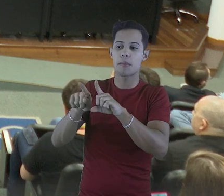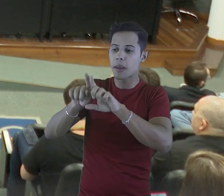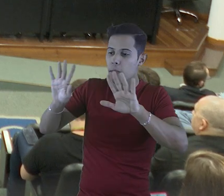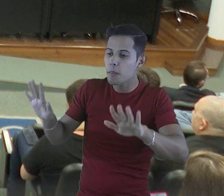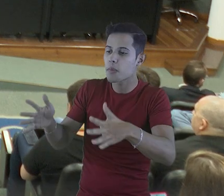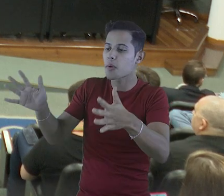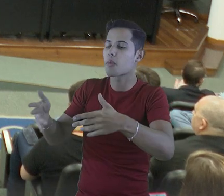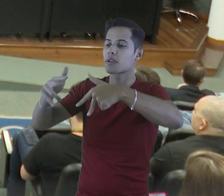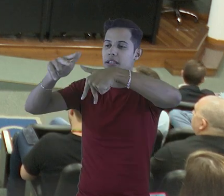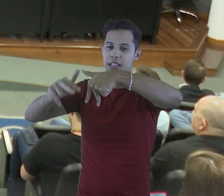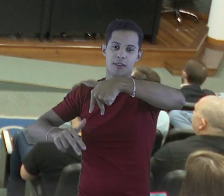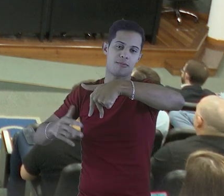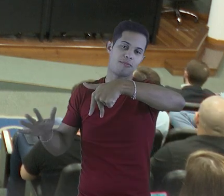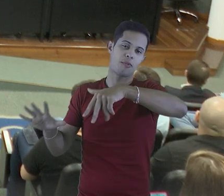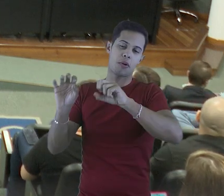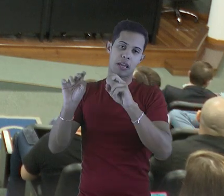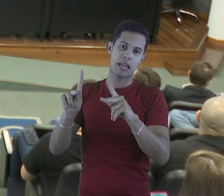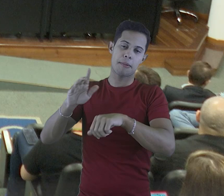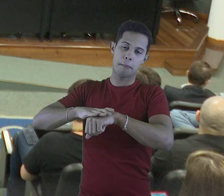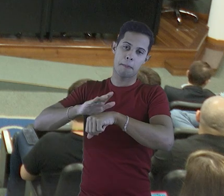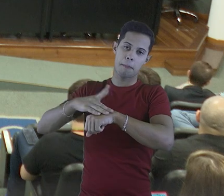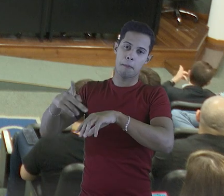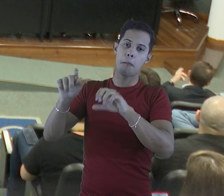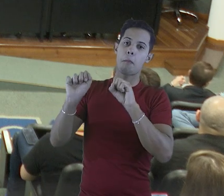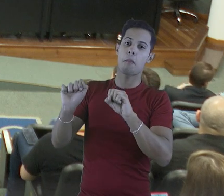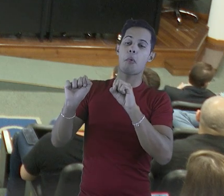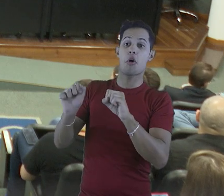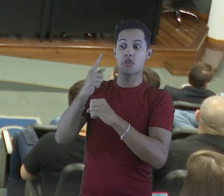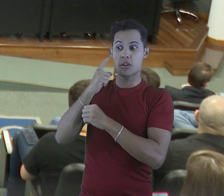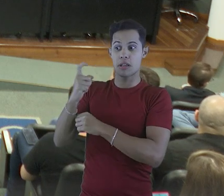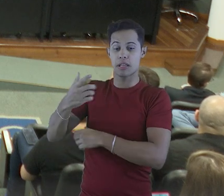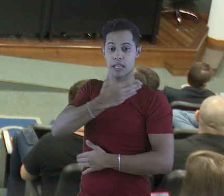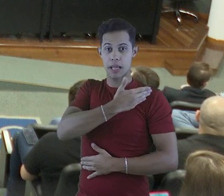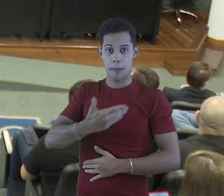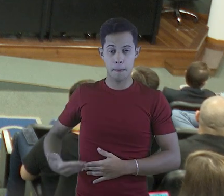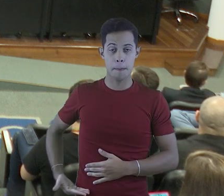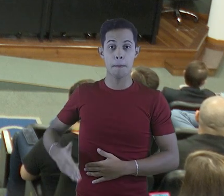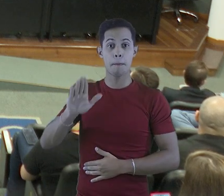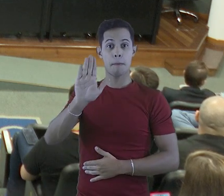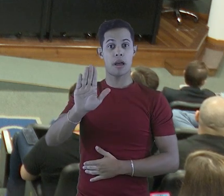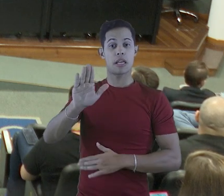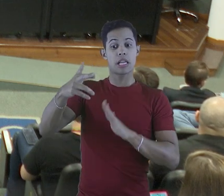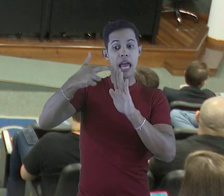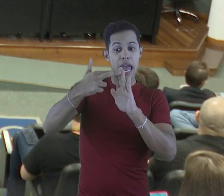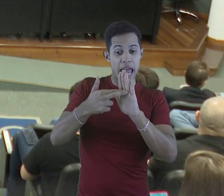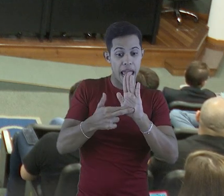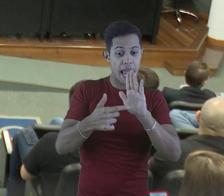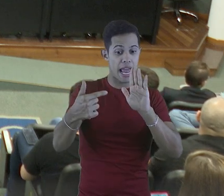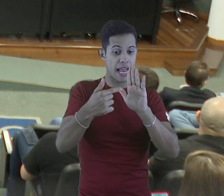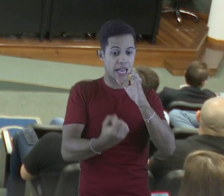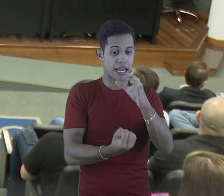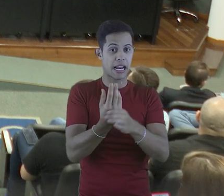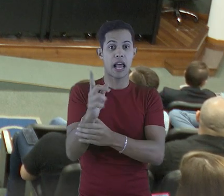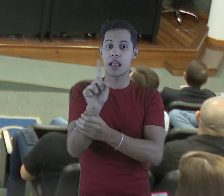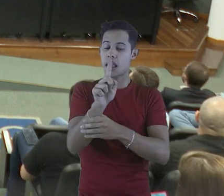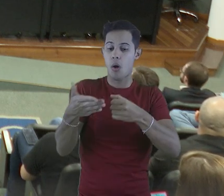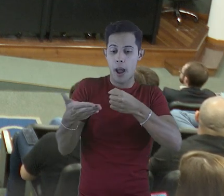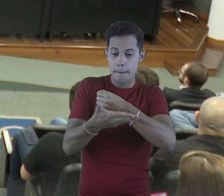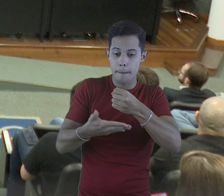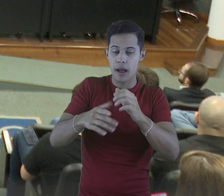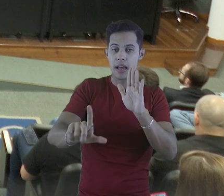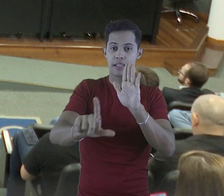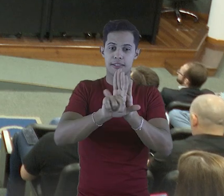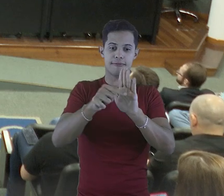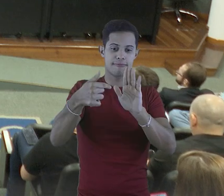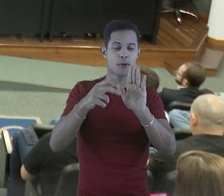público mas como regra não como regra a base legal do consentimento aqui prevaleceria então essa professora teria que consentir